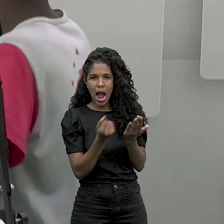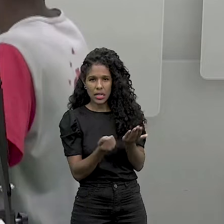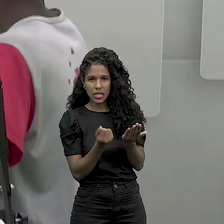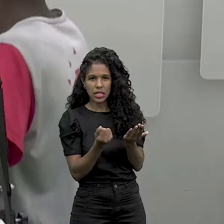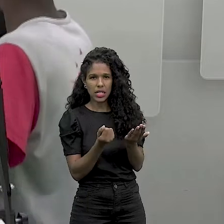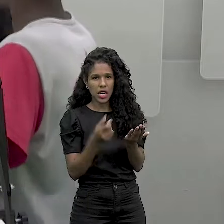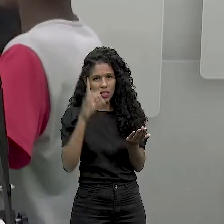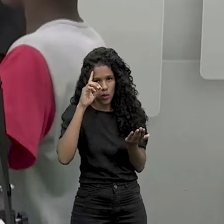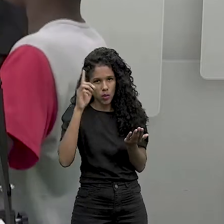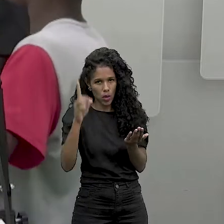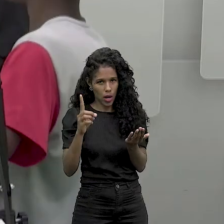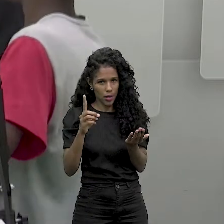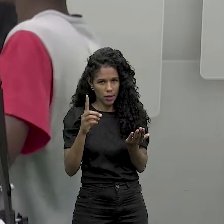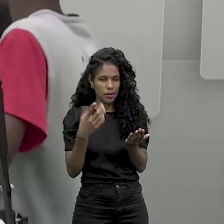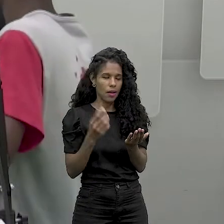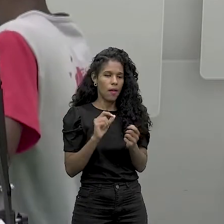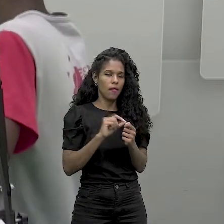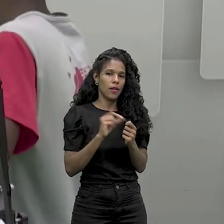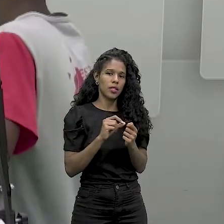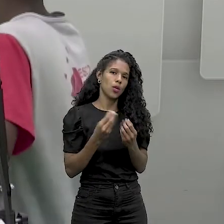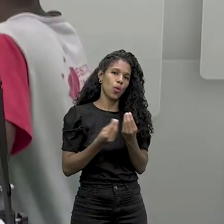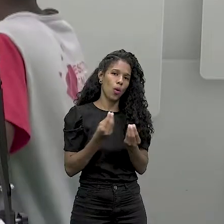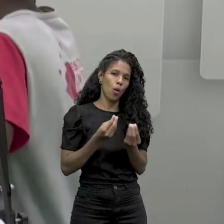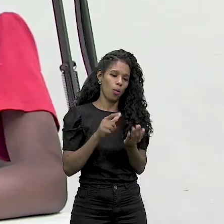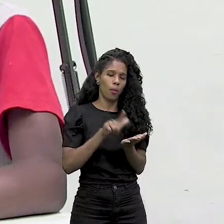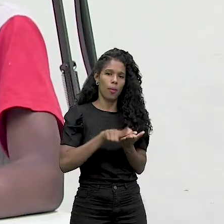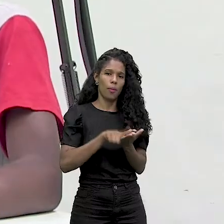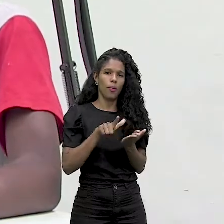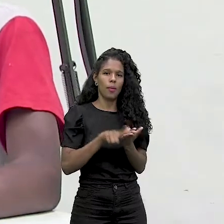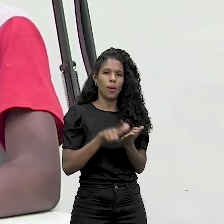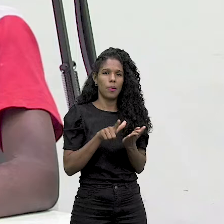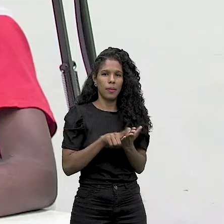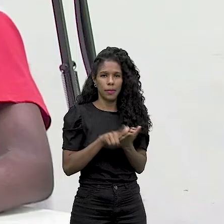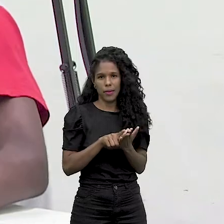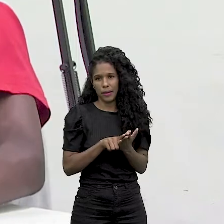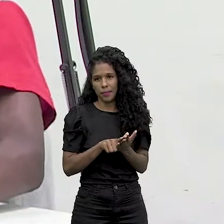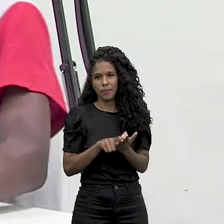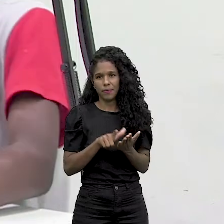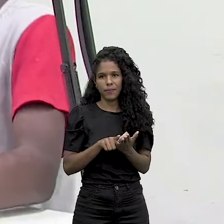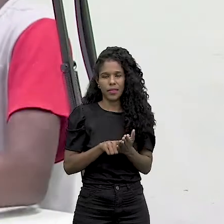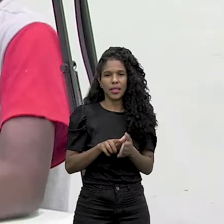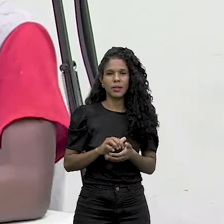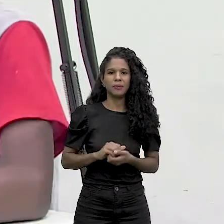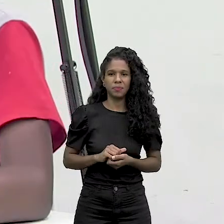Tem gente rindo aqui do meu lado. Você é filhote. Olha pra lá um pouquinho pra câmera que vai ver você rindo.